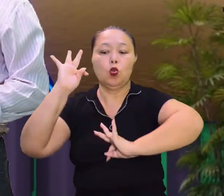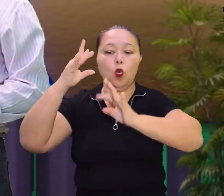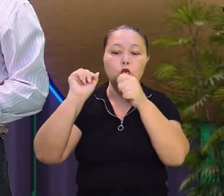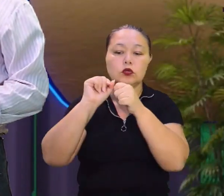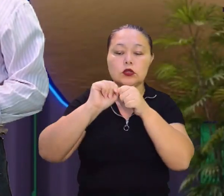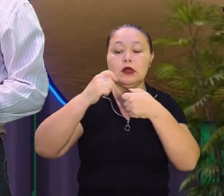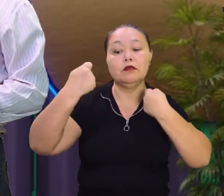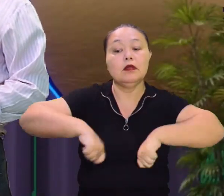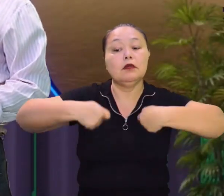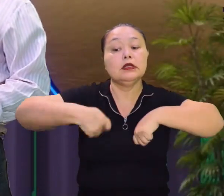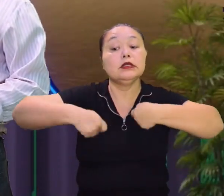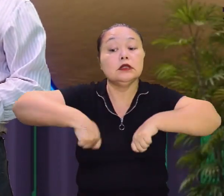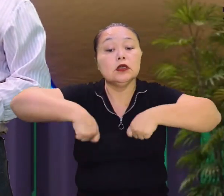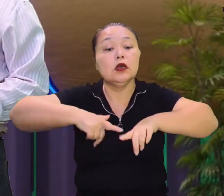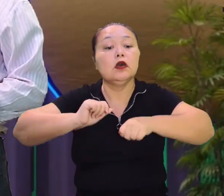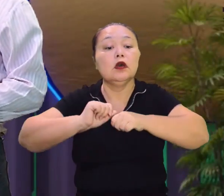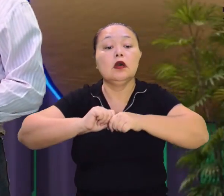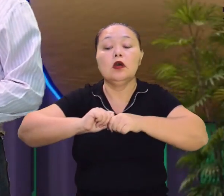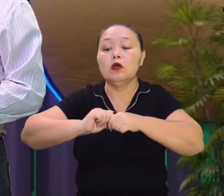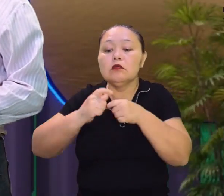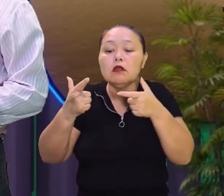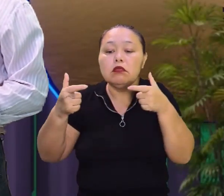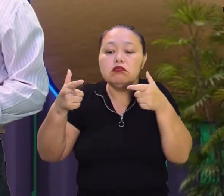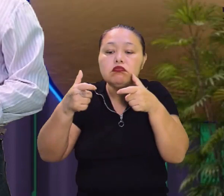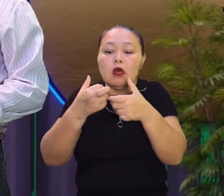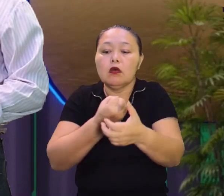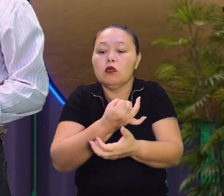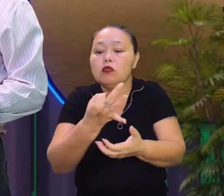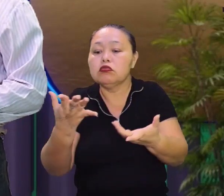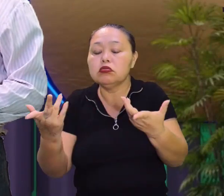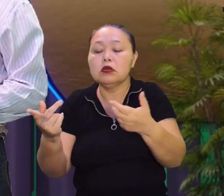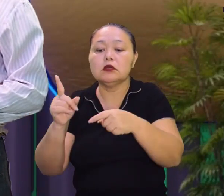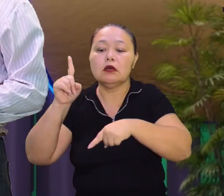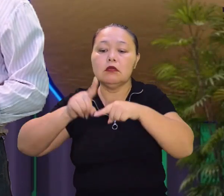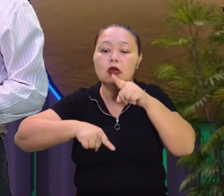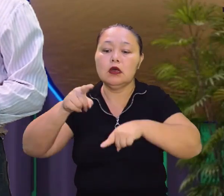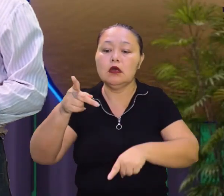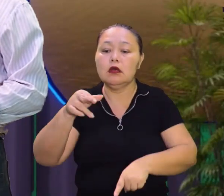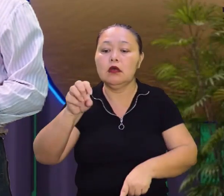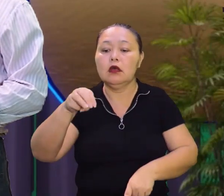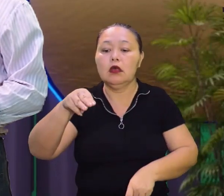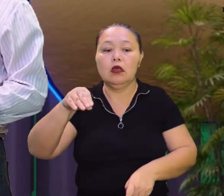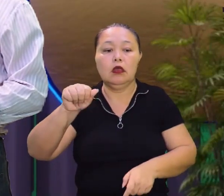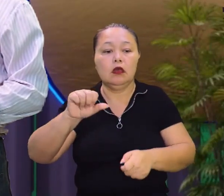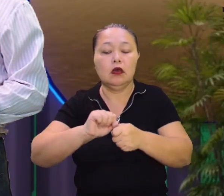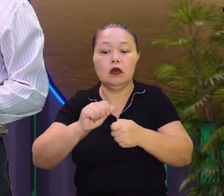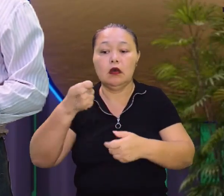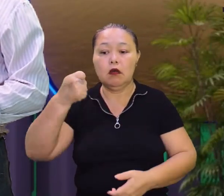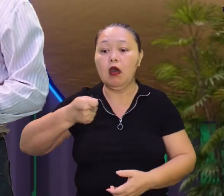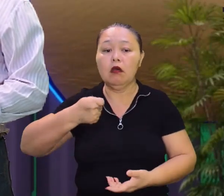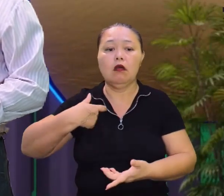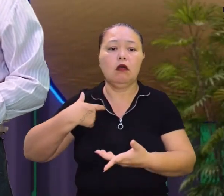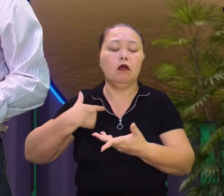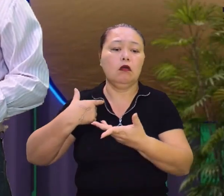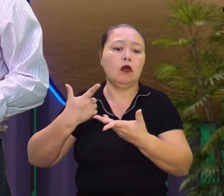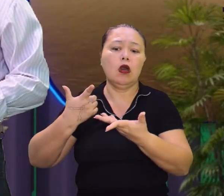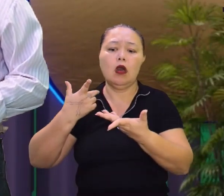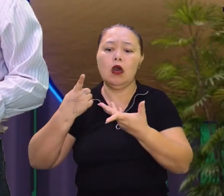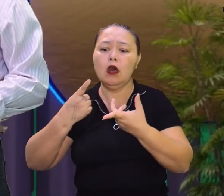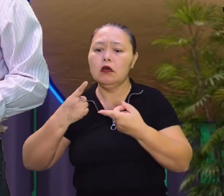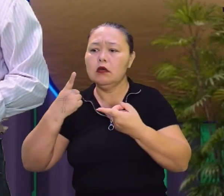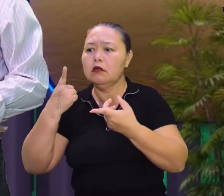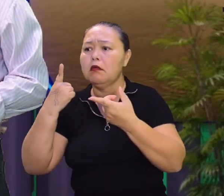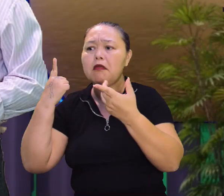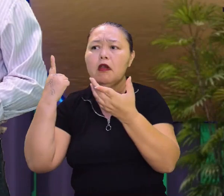que necessita justamente de uma menor quantidade de matéria-prima. Já pensou se essa galera fosse obrigada a estar exportando tanta